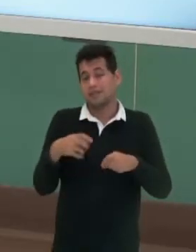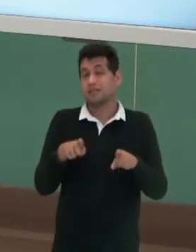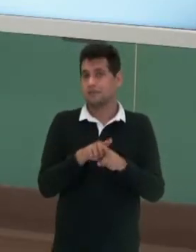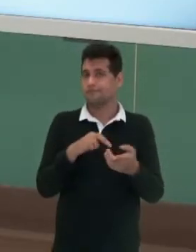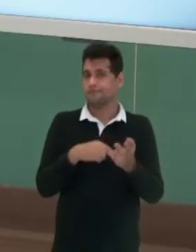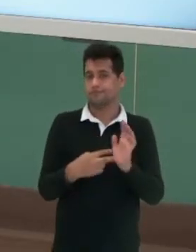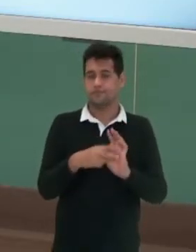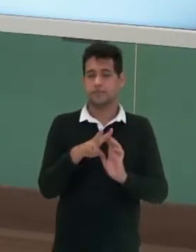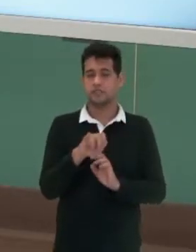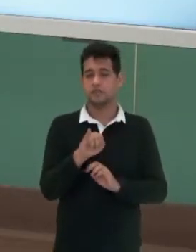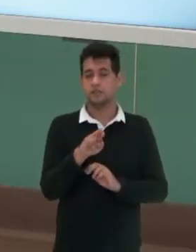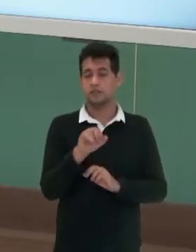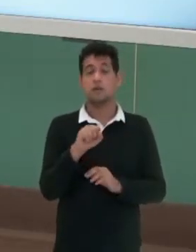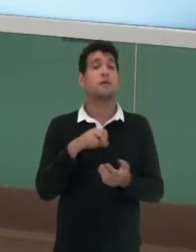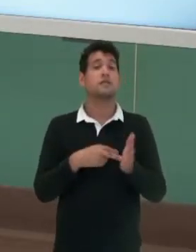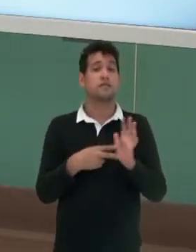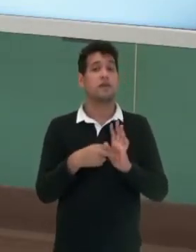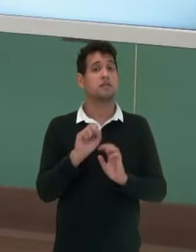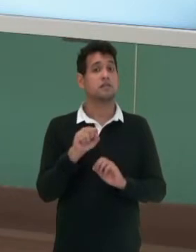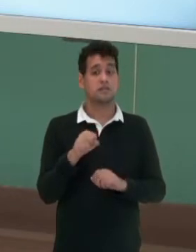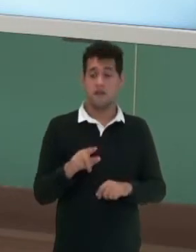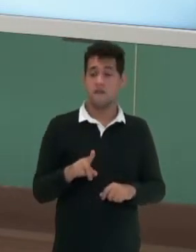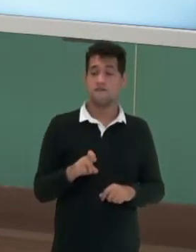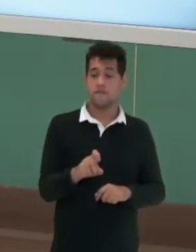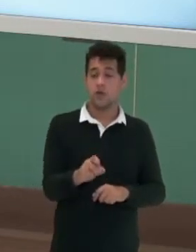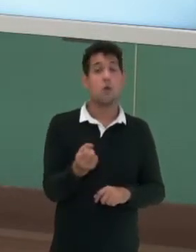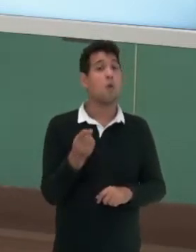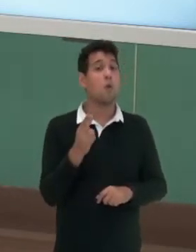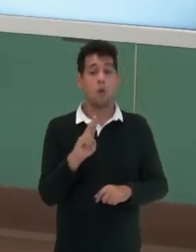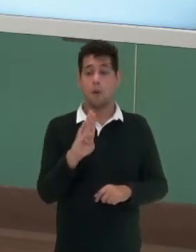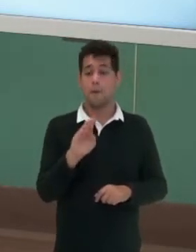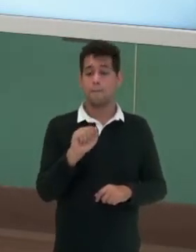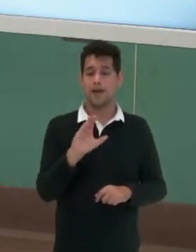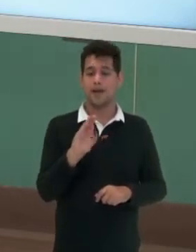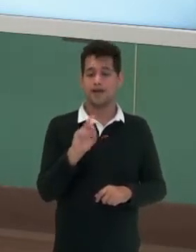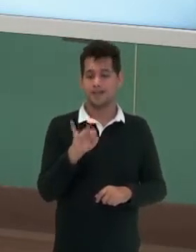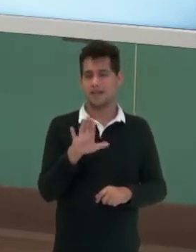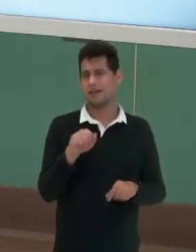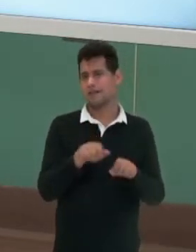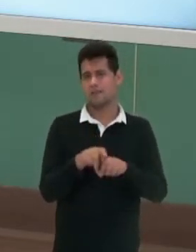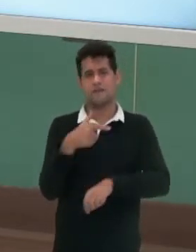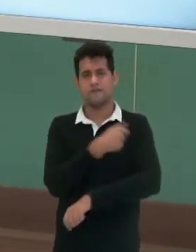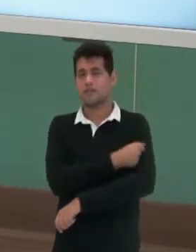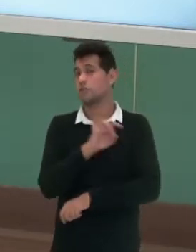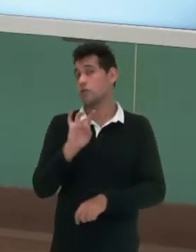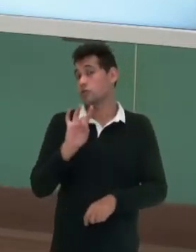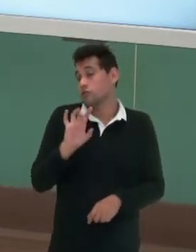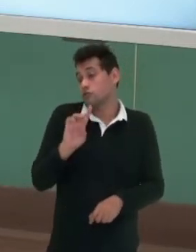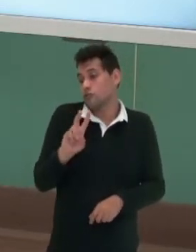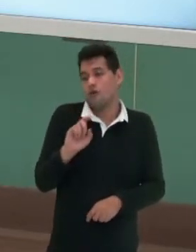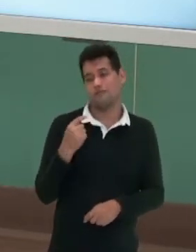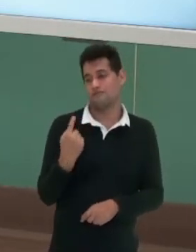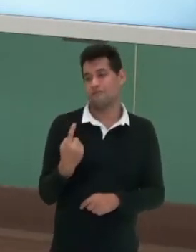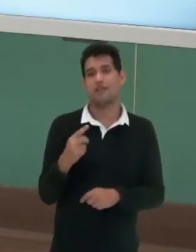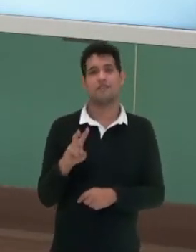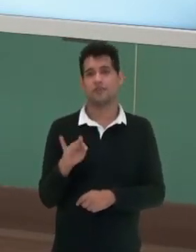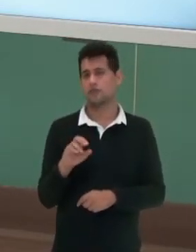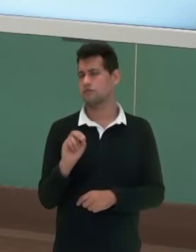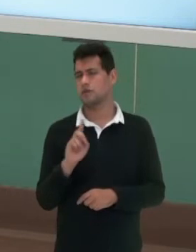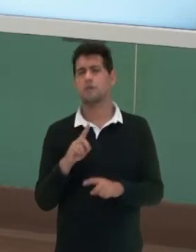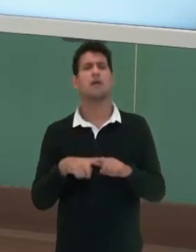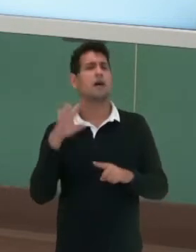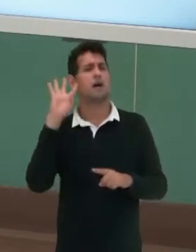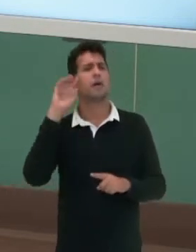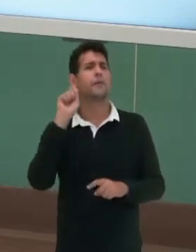vírus, mas é vírus, pode ser vírus ou bactéria, né? A vacina não é só necessariamente vírus, tá? Então, o